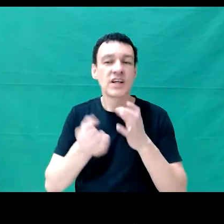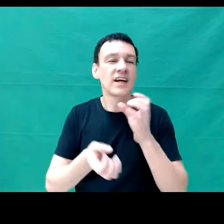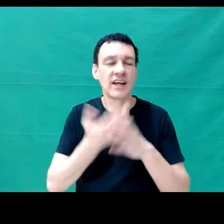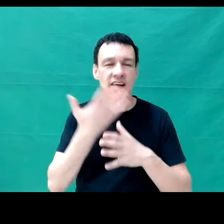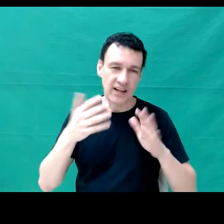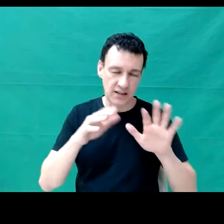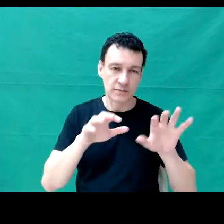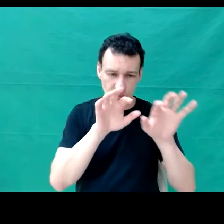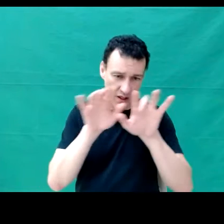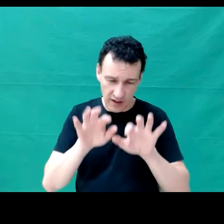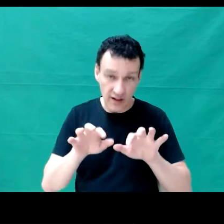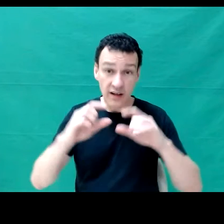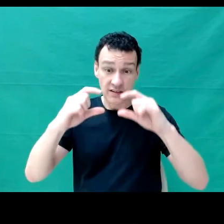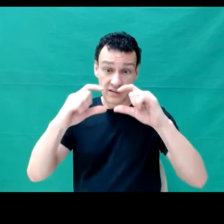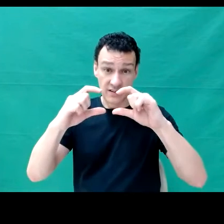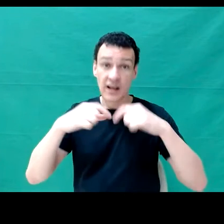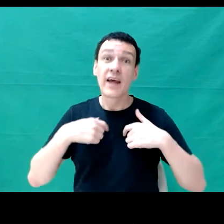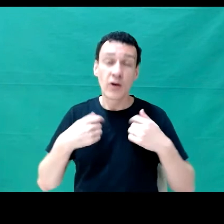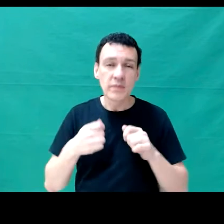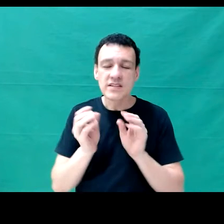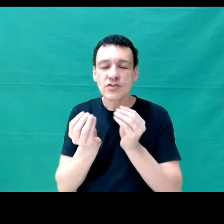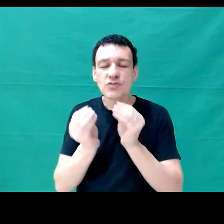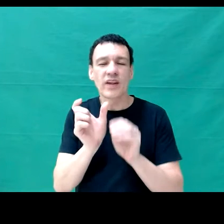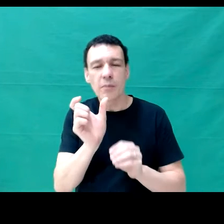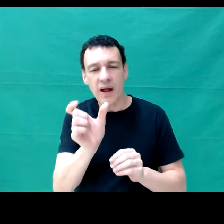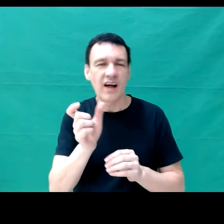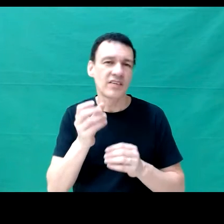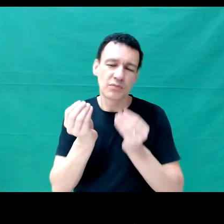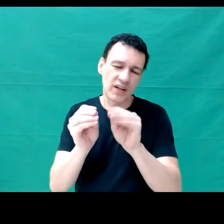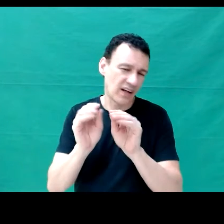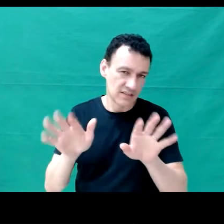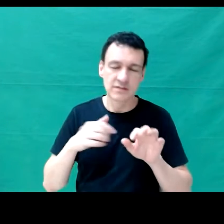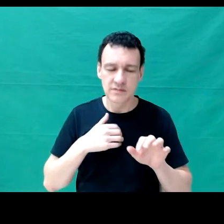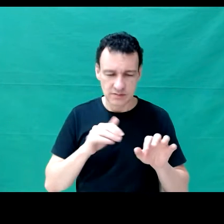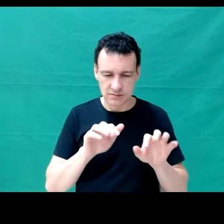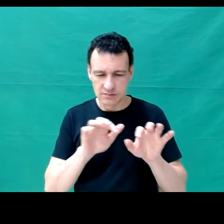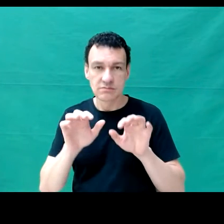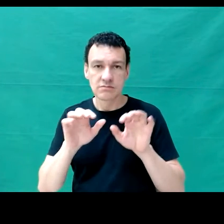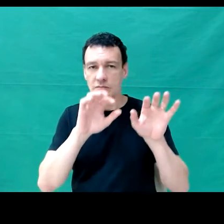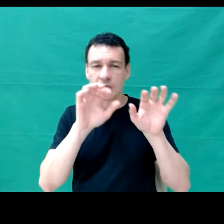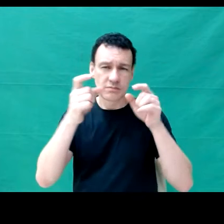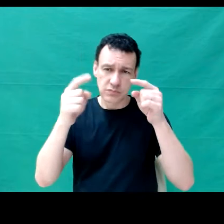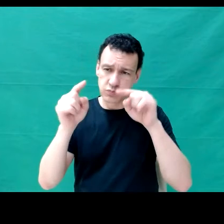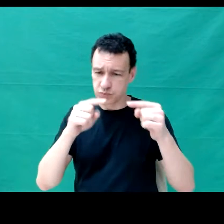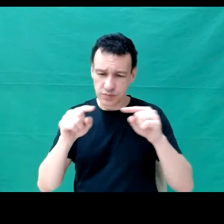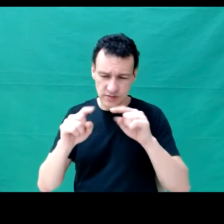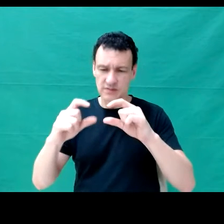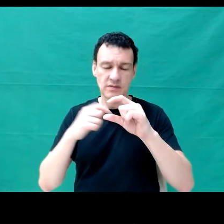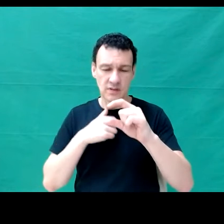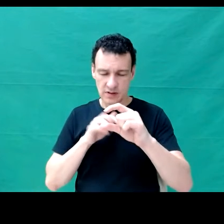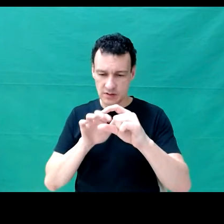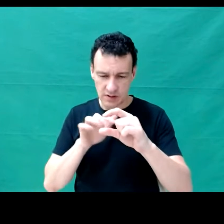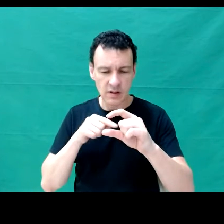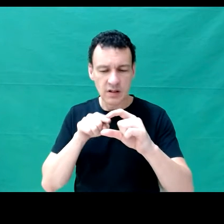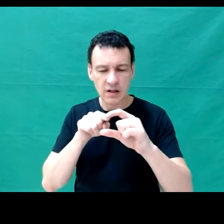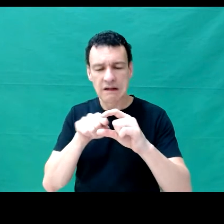não, que a gente não consegue interagir com eles, né? Então a ferramenta consegue fazer isso.